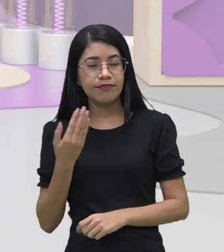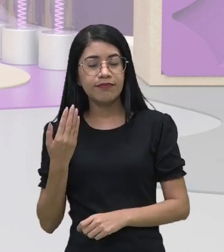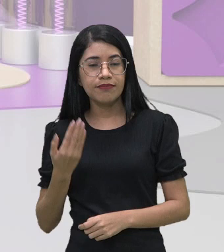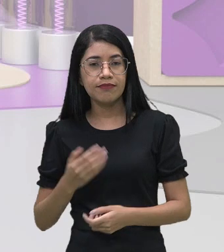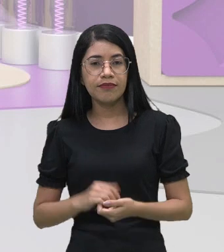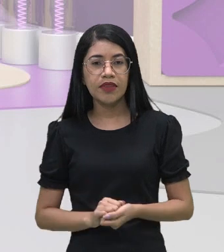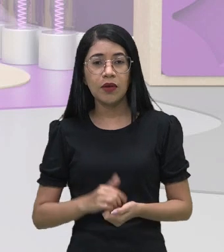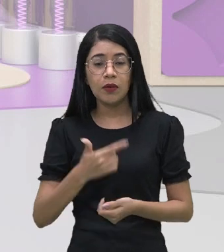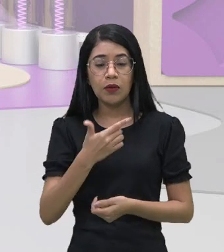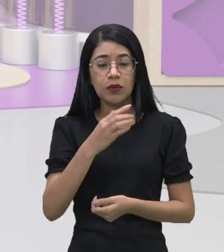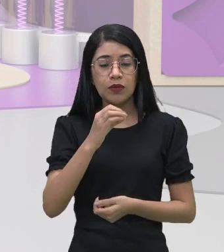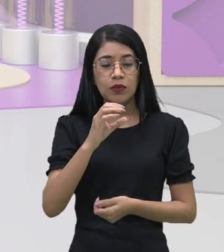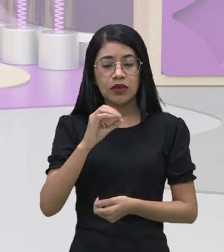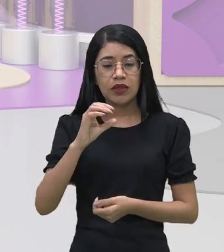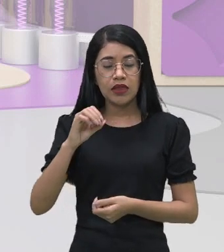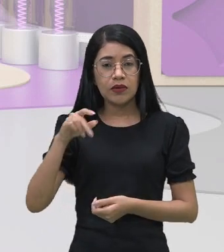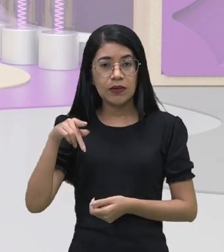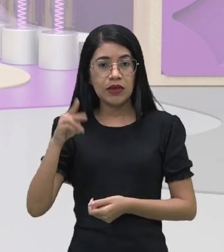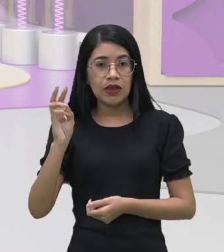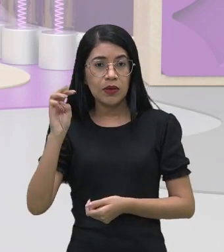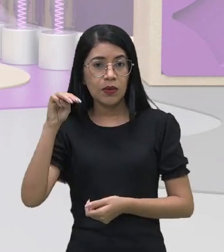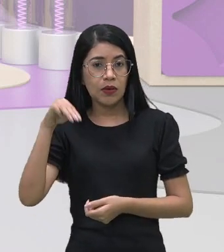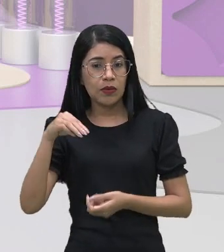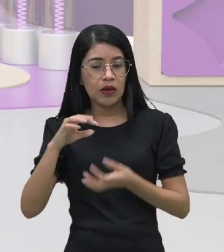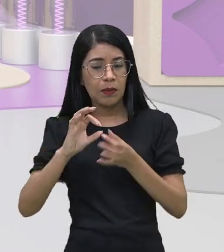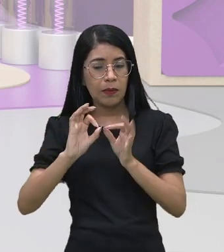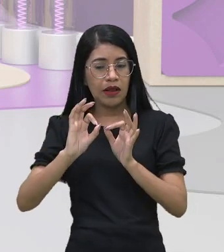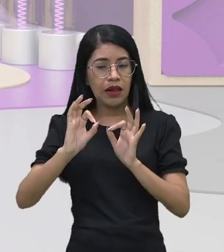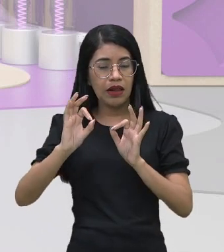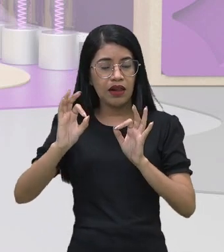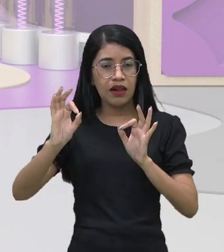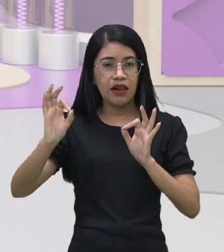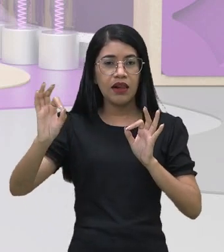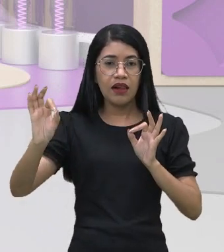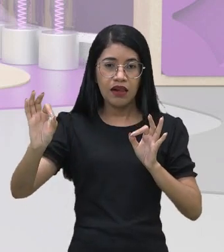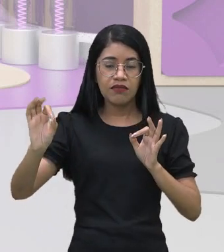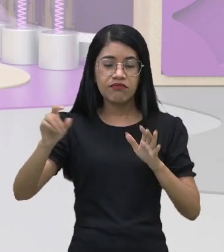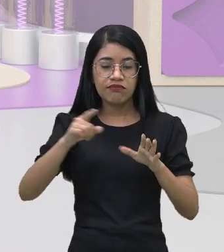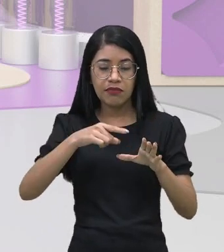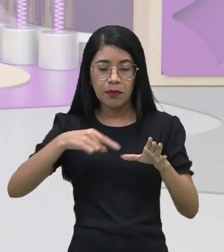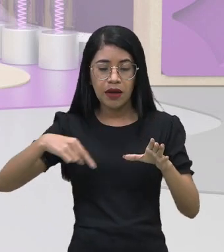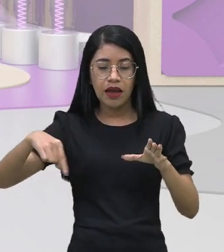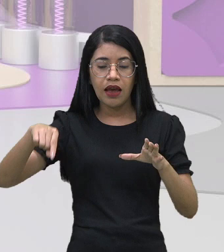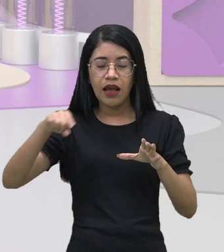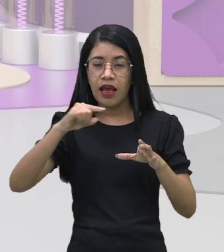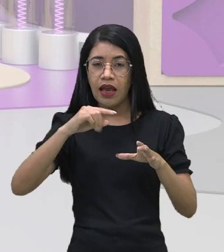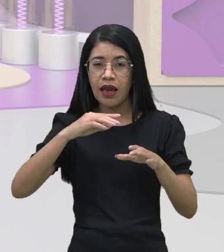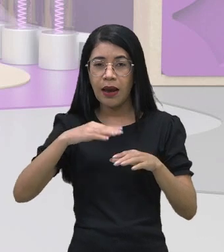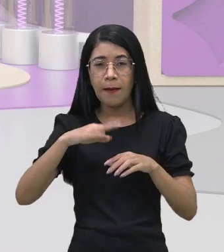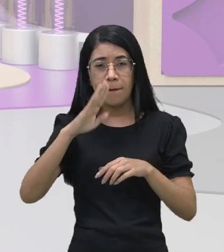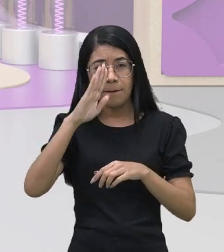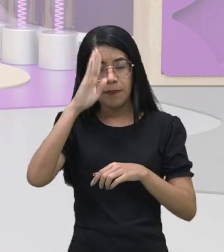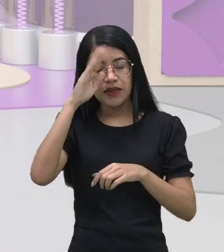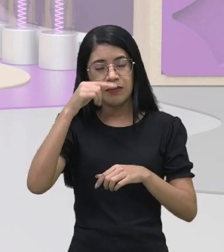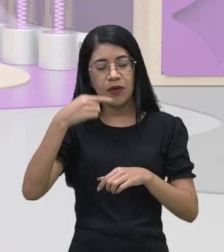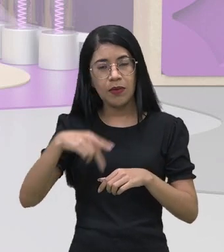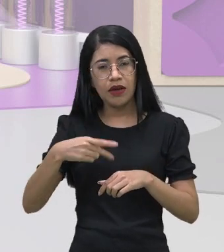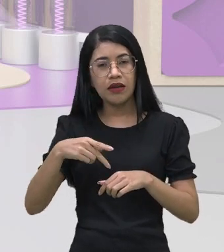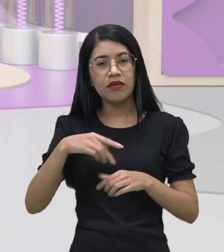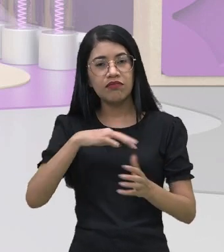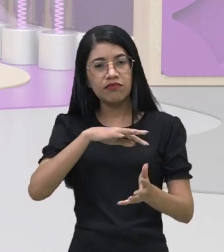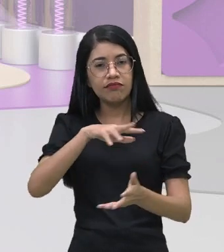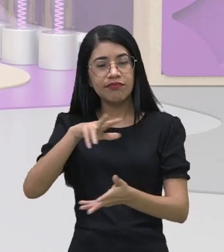200 quilômetros de diâmetro é, né, uma cratera bem grande, por isso que ela é, né, a maior cratera da